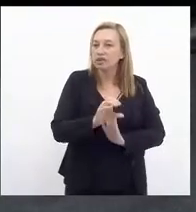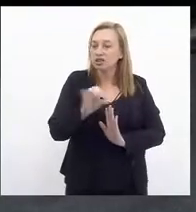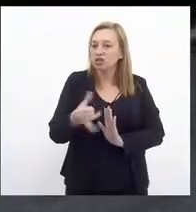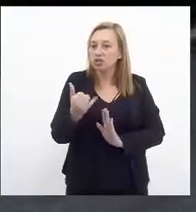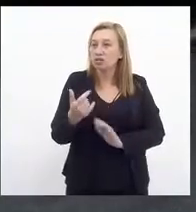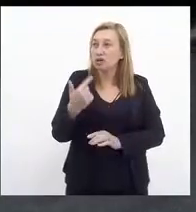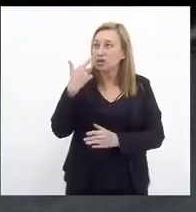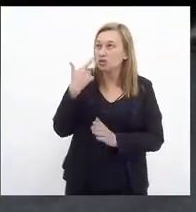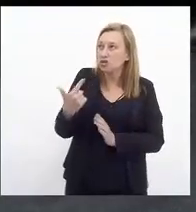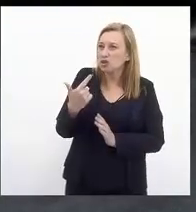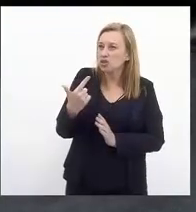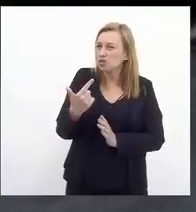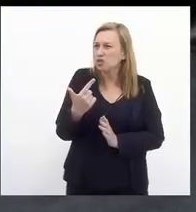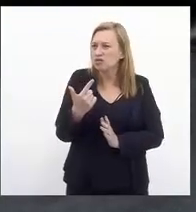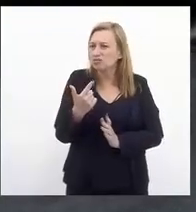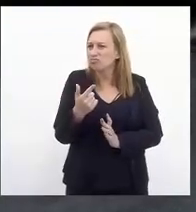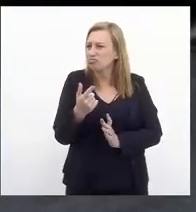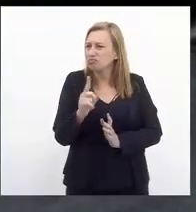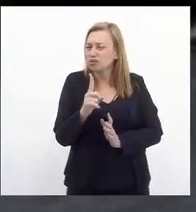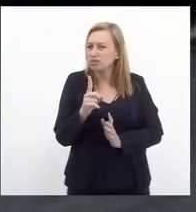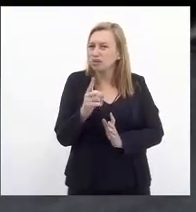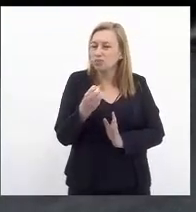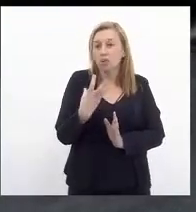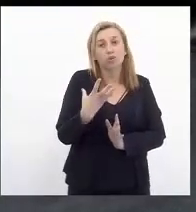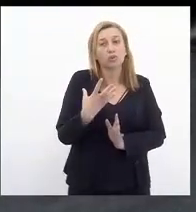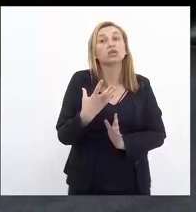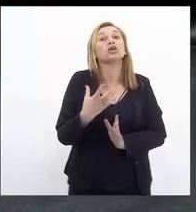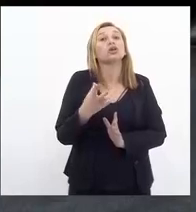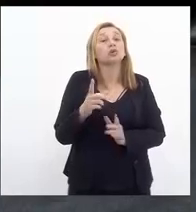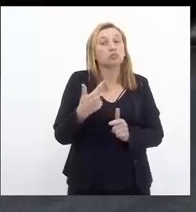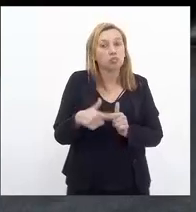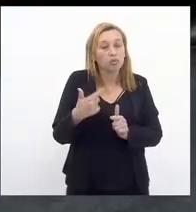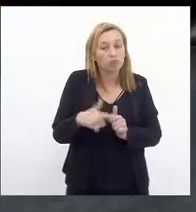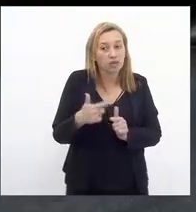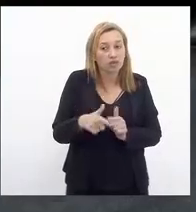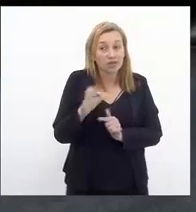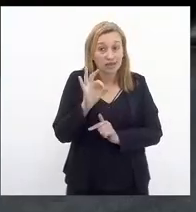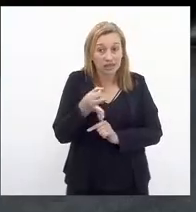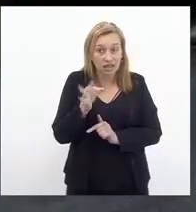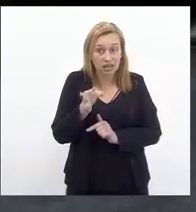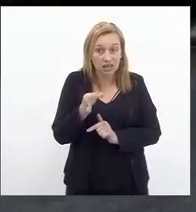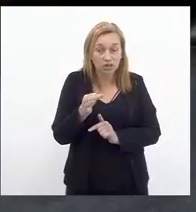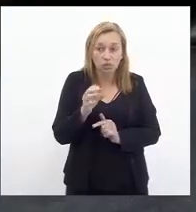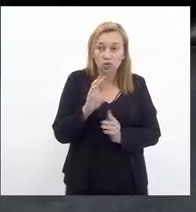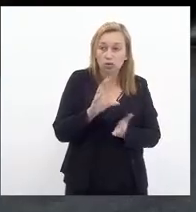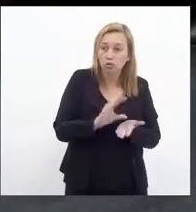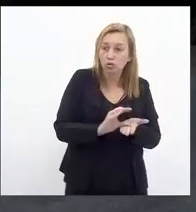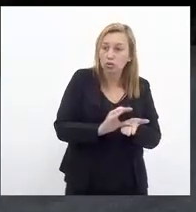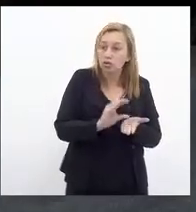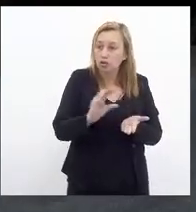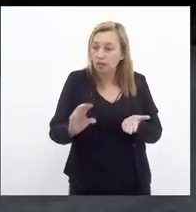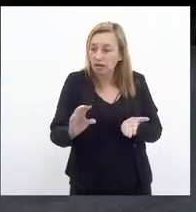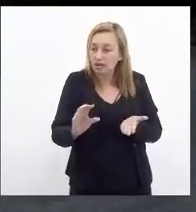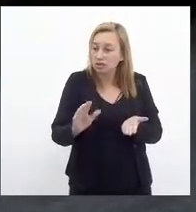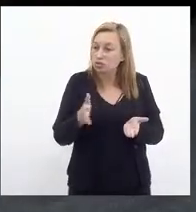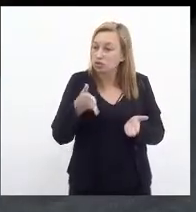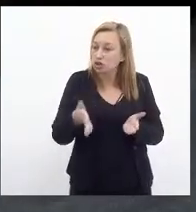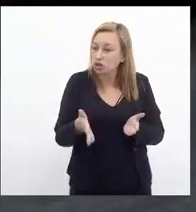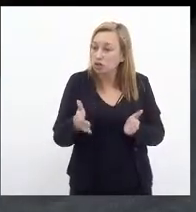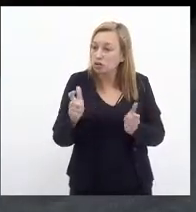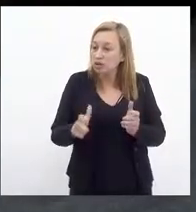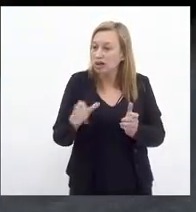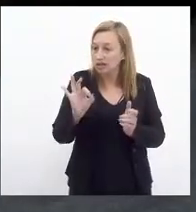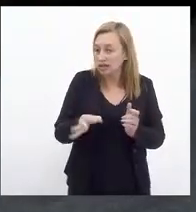que tá muito em abstrato e um problema que a gente vê recorrente aqui a boa intenção ou seja o repasse ele não chega lá na ponta